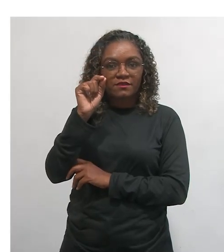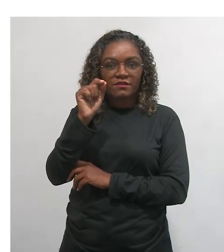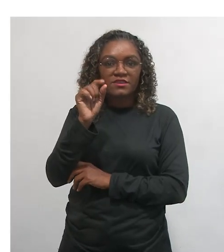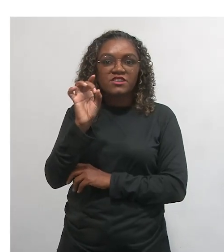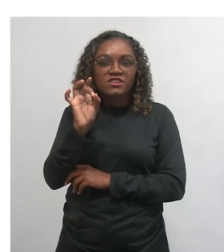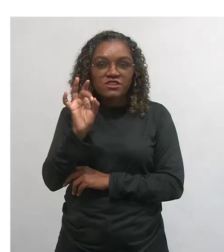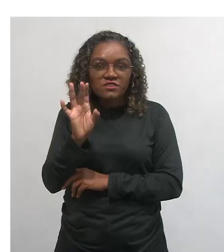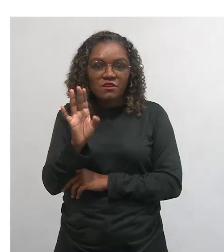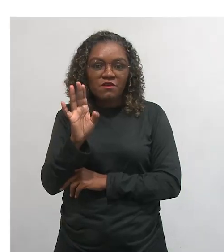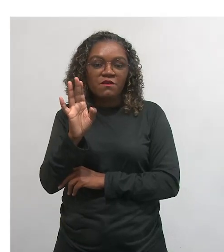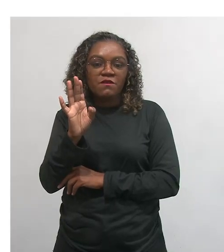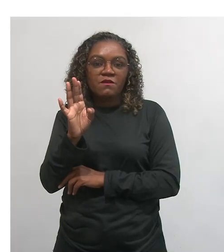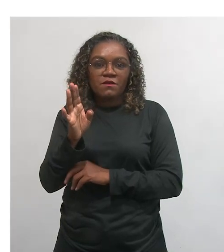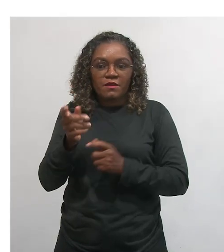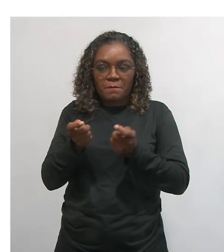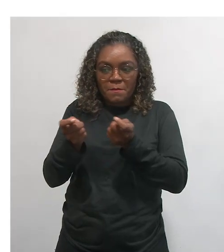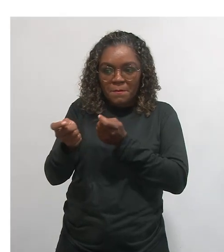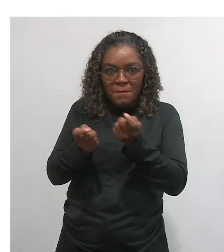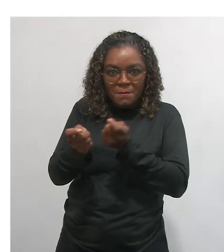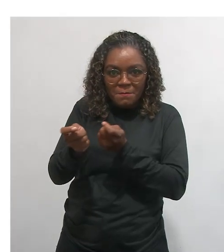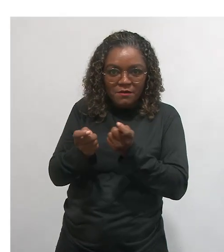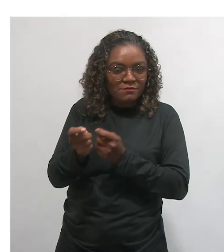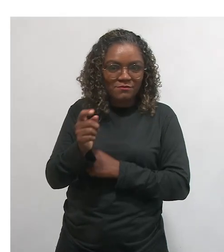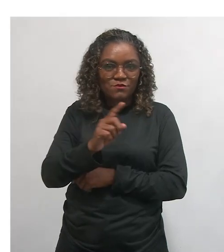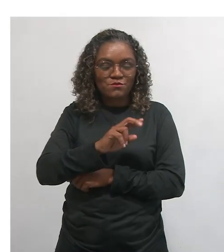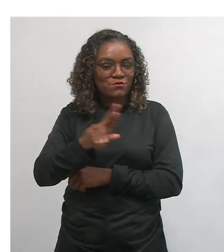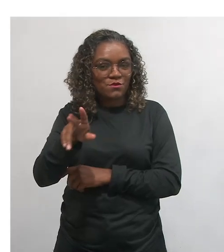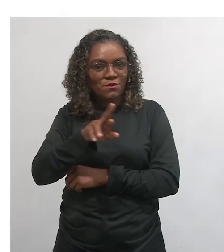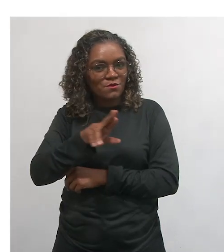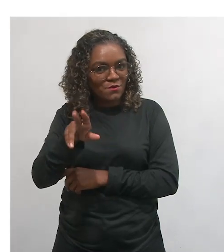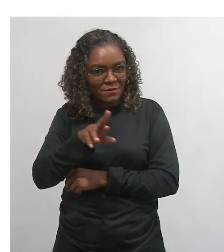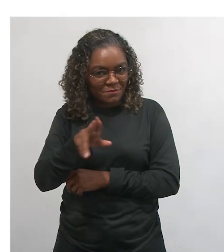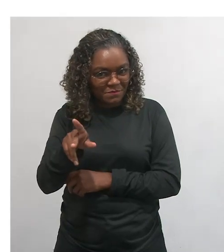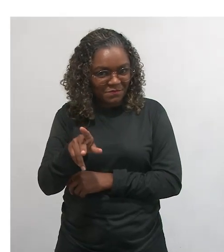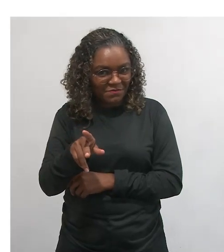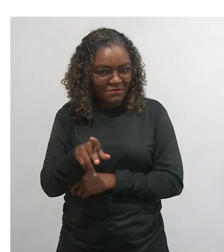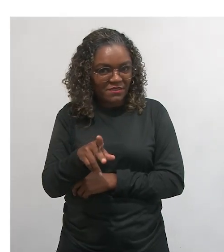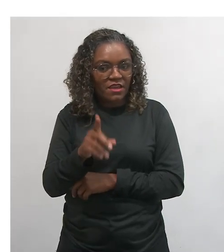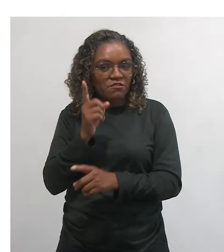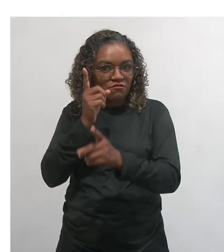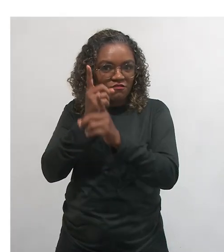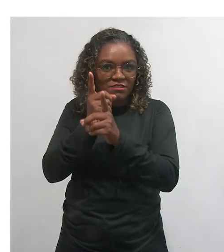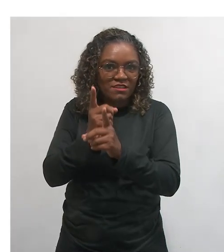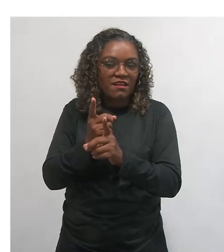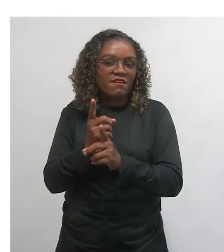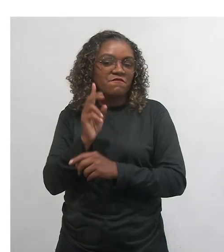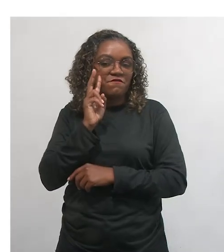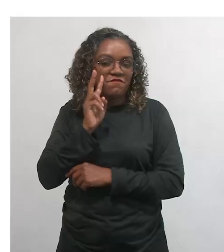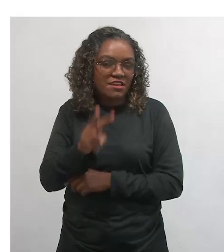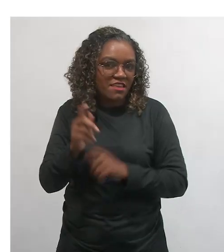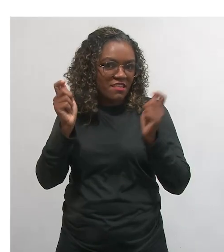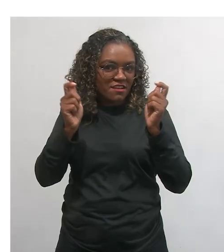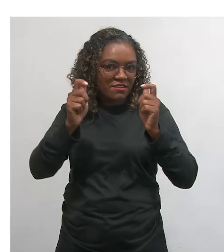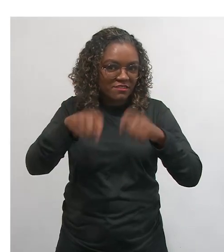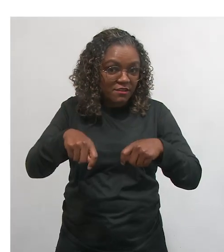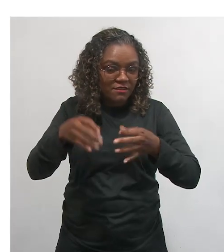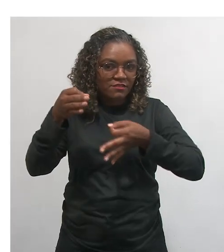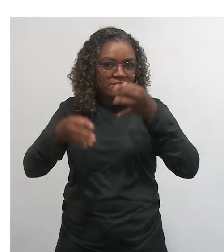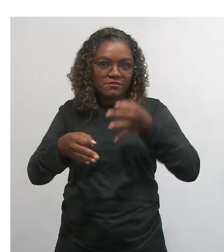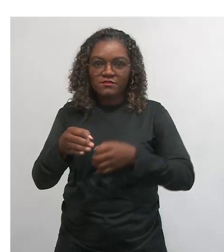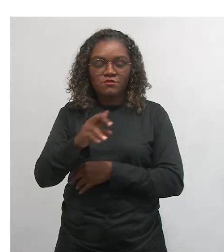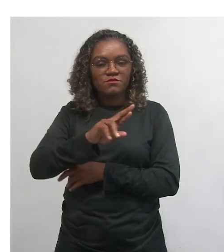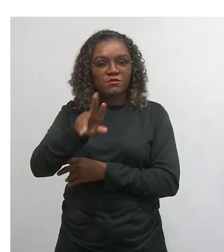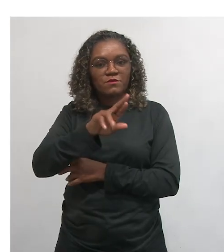os sofistas, e mesmo na narrativa de Parmênides, basta você ter a fala e você vai encontrar a justiça, não mais